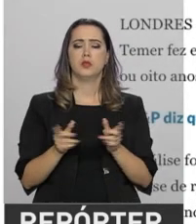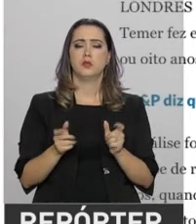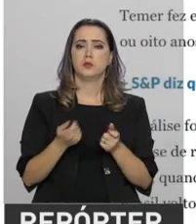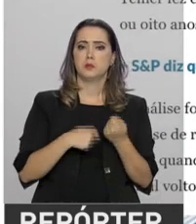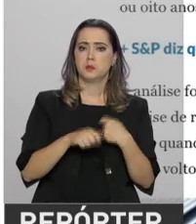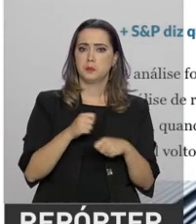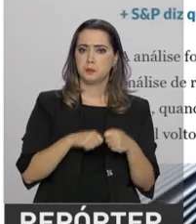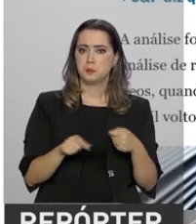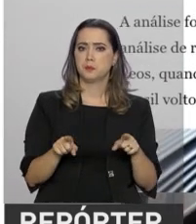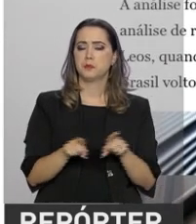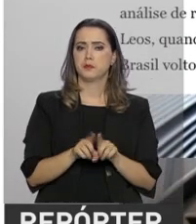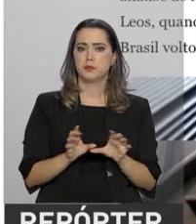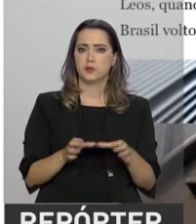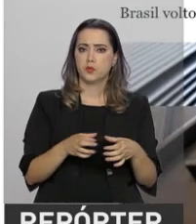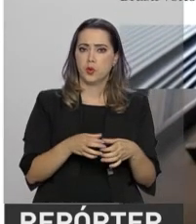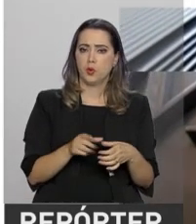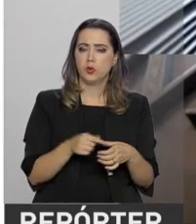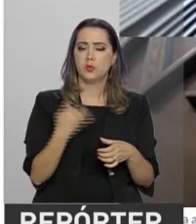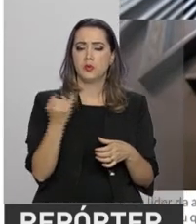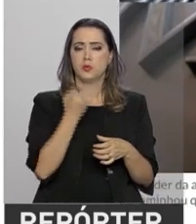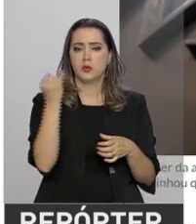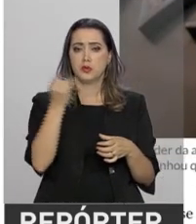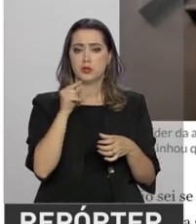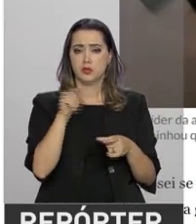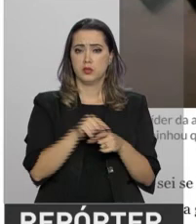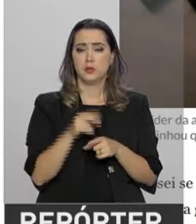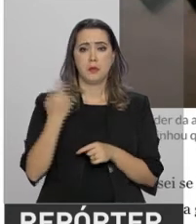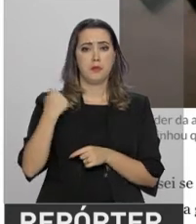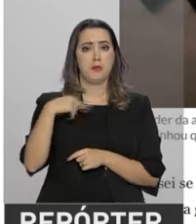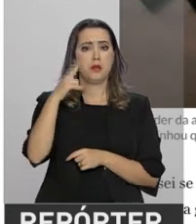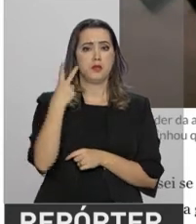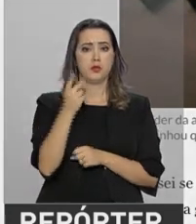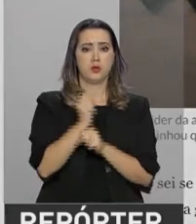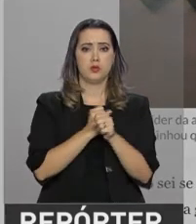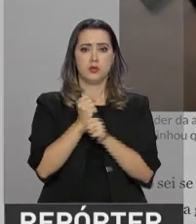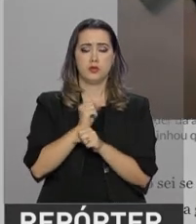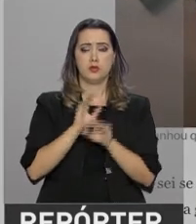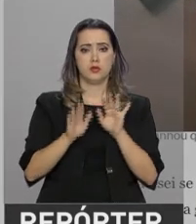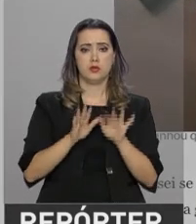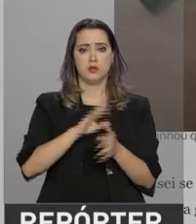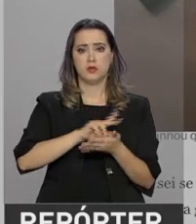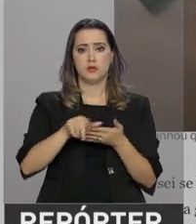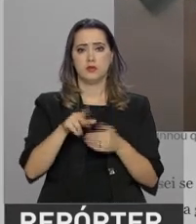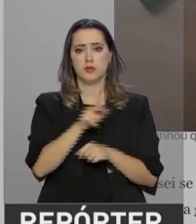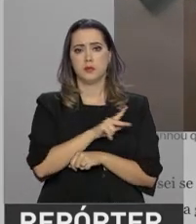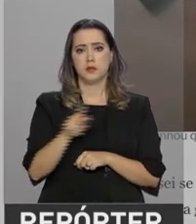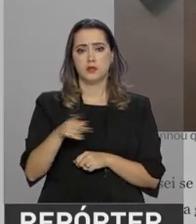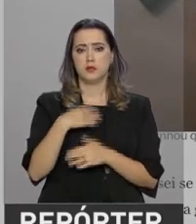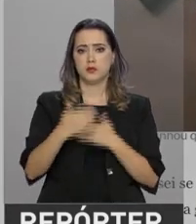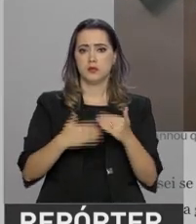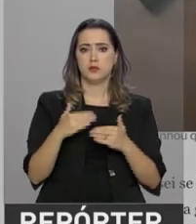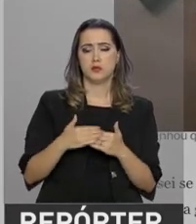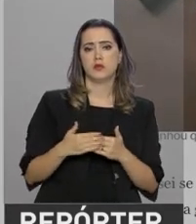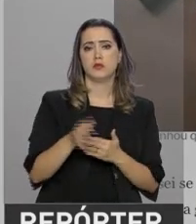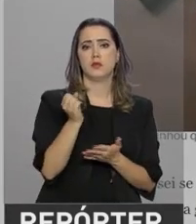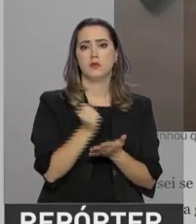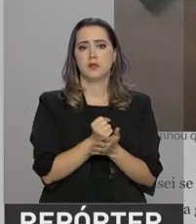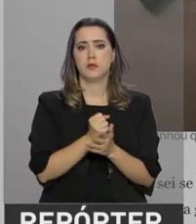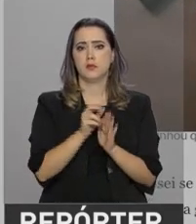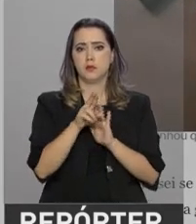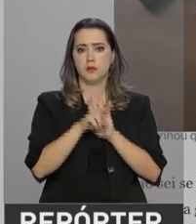para a agência temer fez mais em dois anos do que muitos presidentes e apresentou avanços em marcos regulatórios